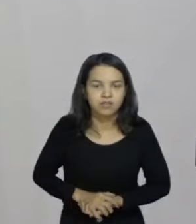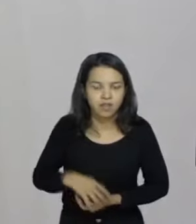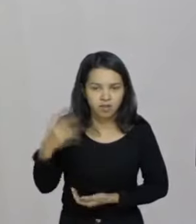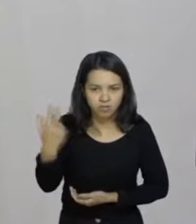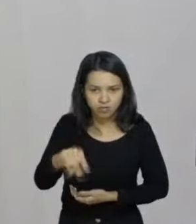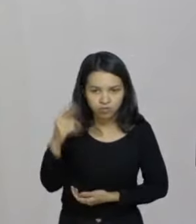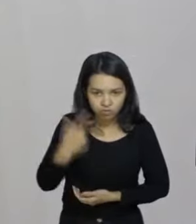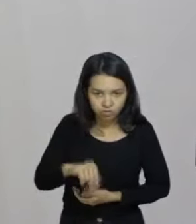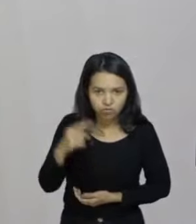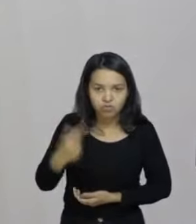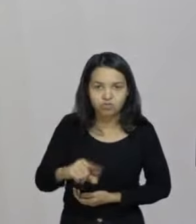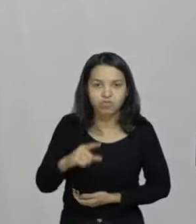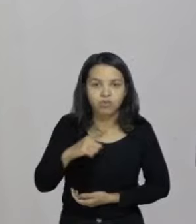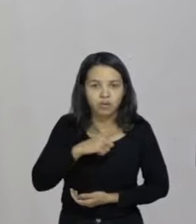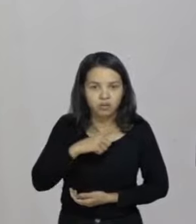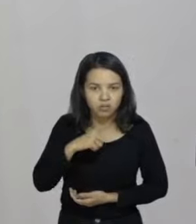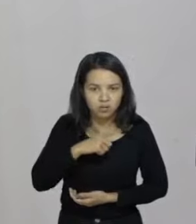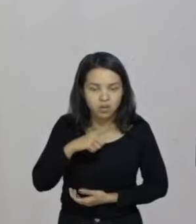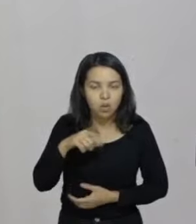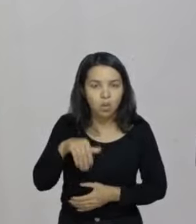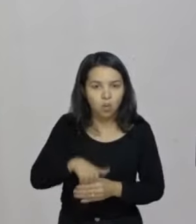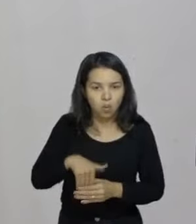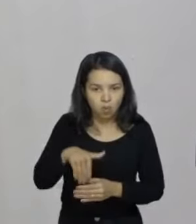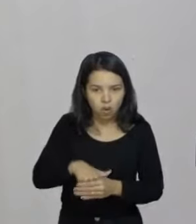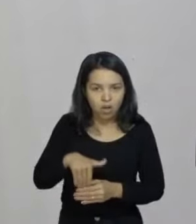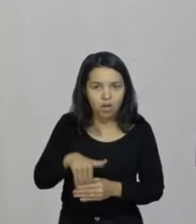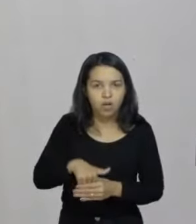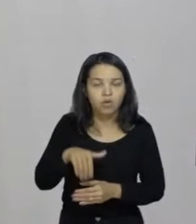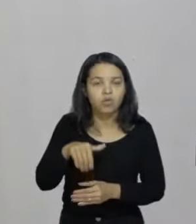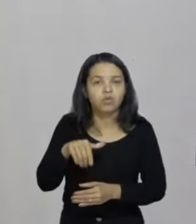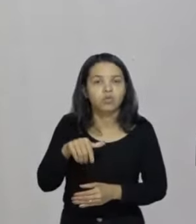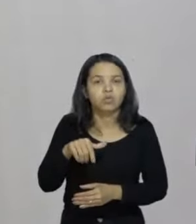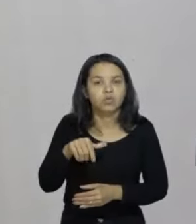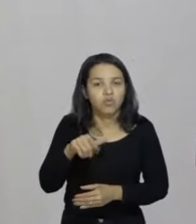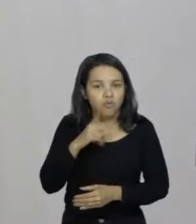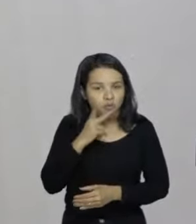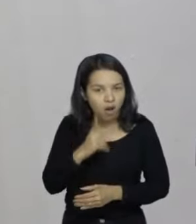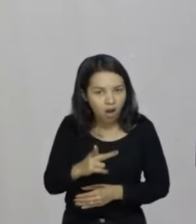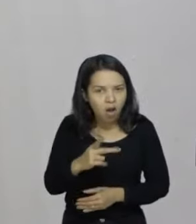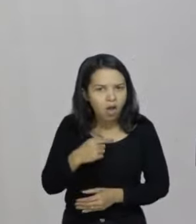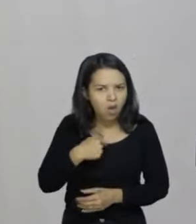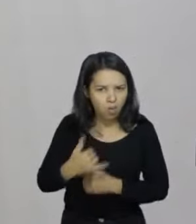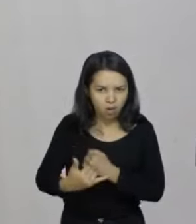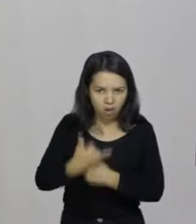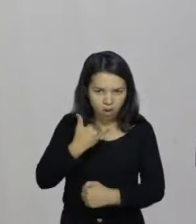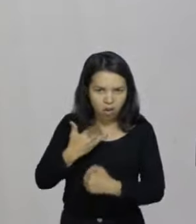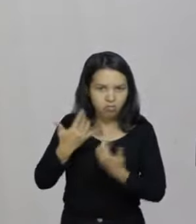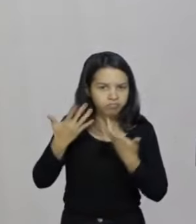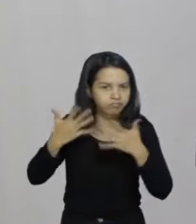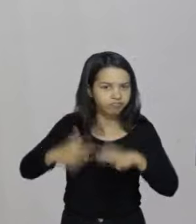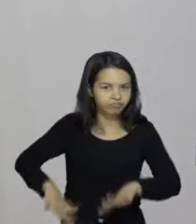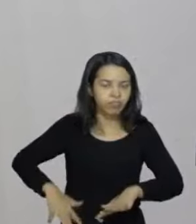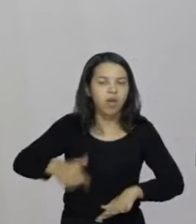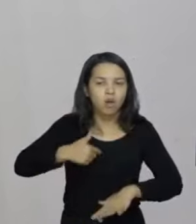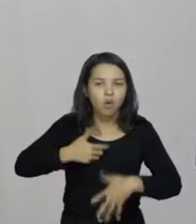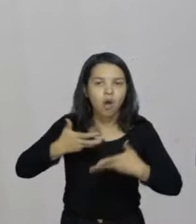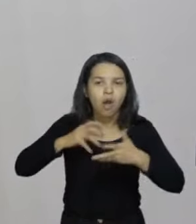grande o eleitor disse eu não quero ser enganado eu quero a verdade eu quero transparência